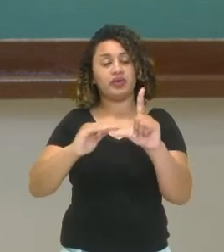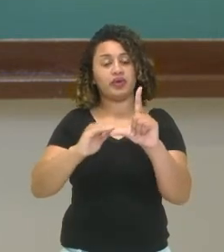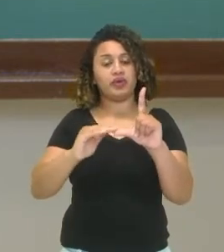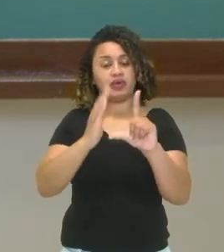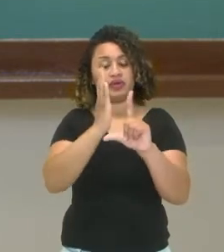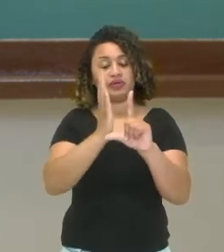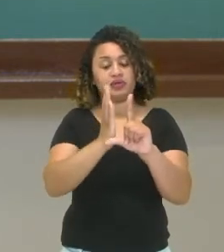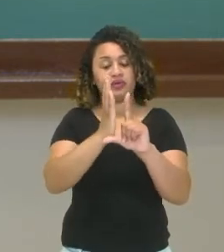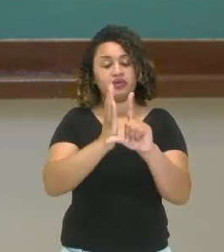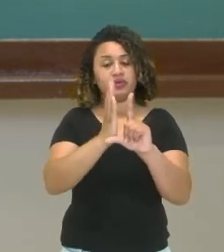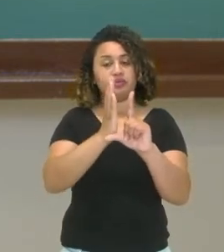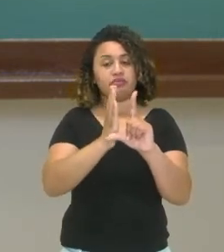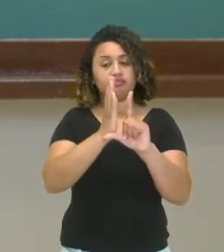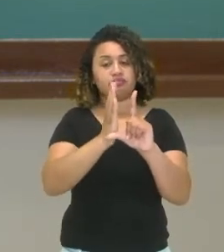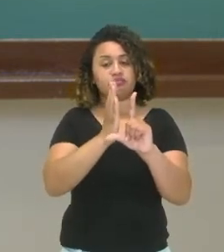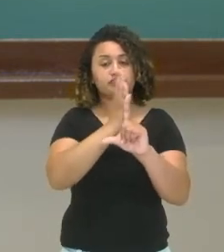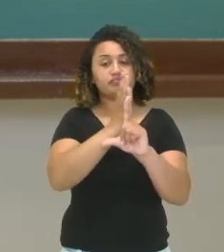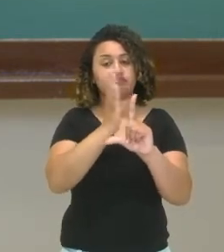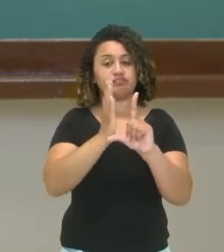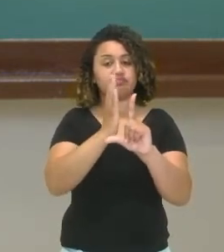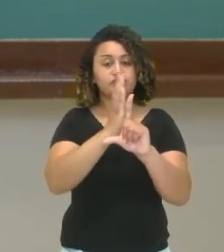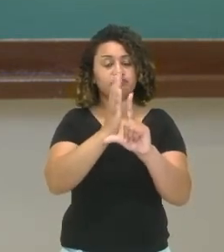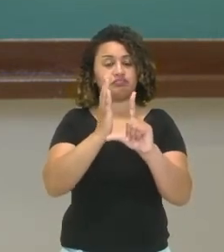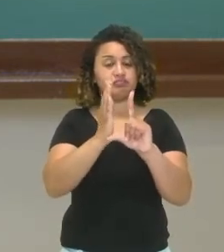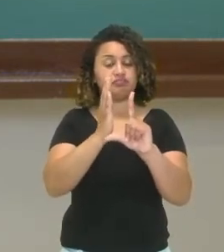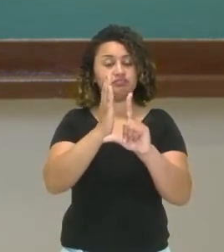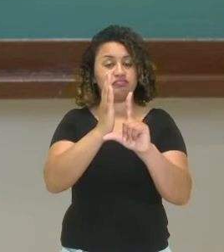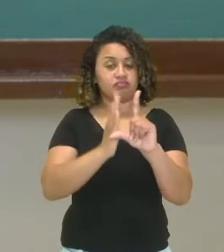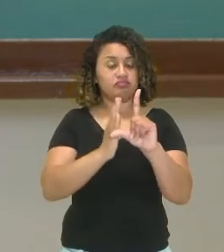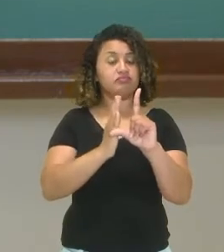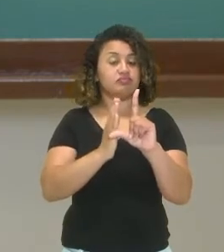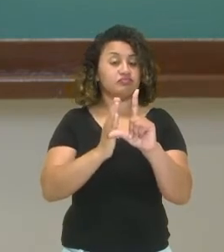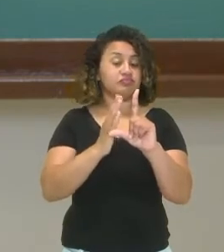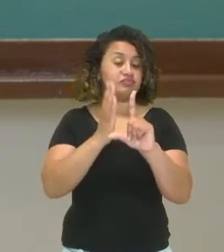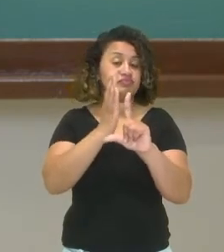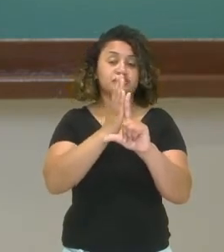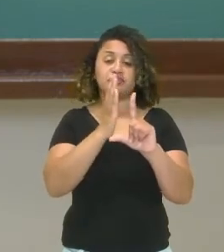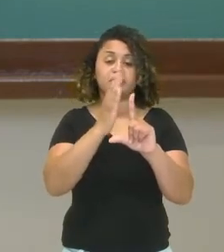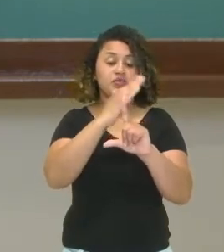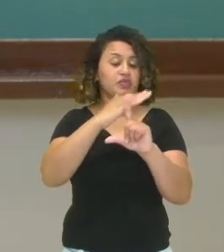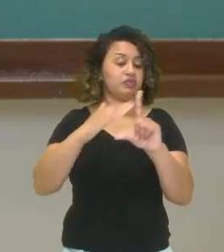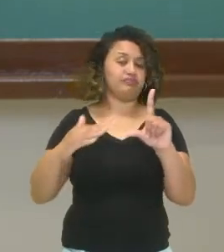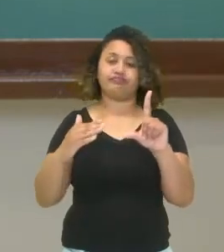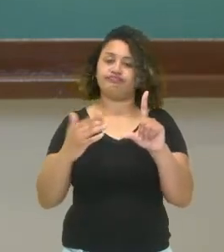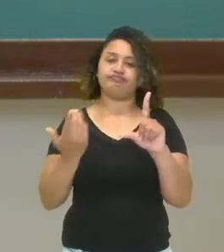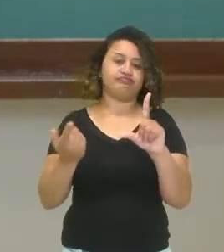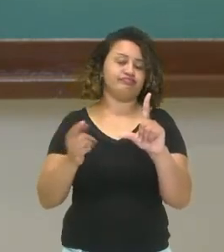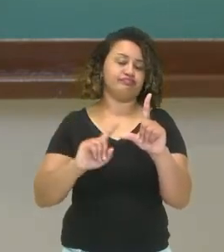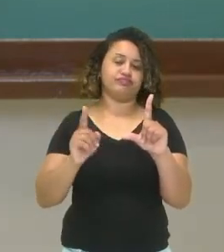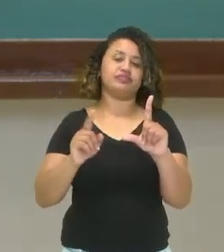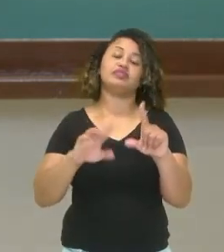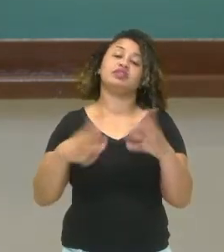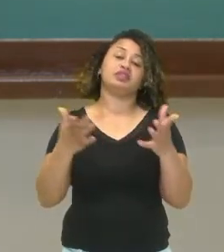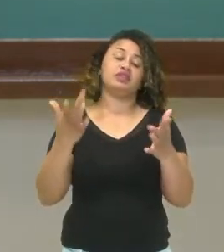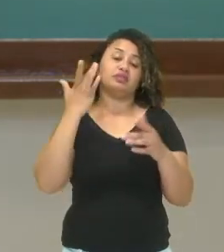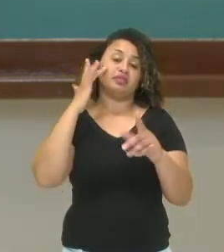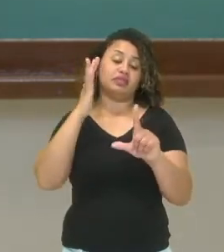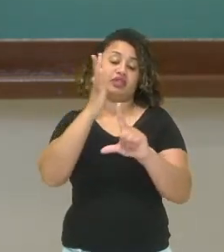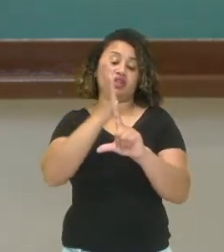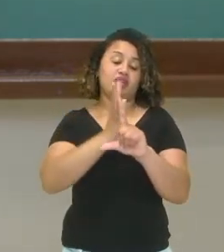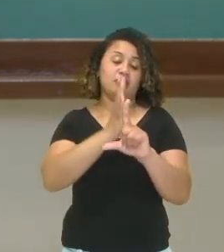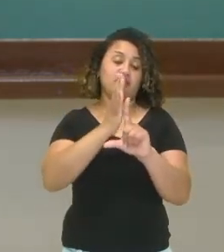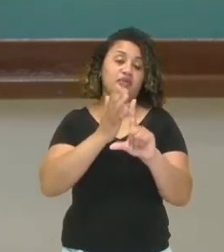paralelo ao nosso ângulo que está formando 90 graus, ou seja, eles não se cruzam, ou seja, não é definido o valor